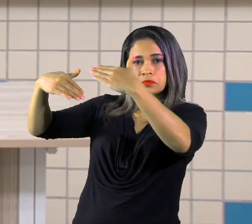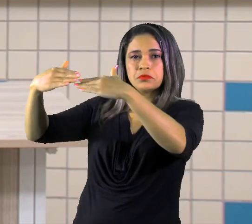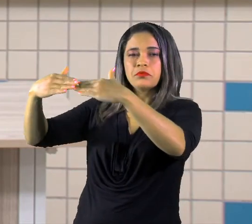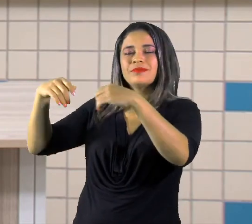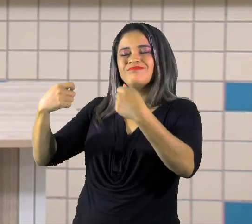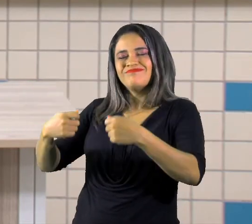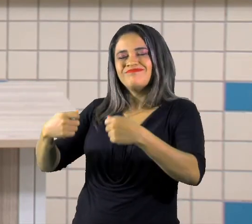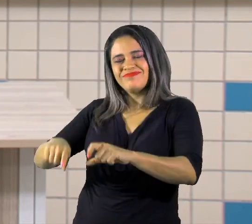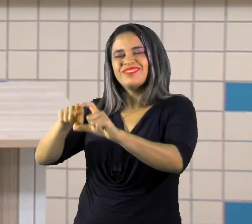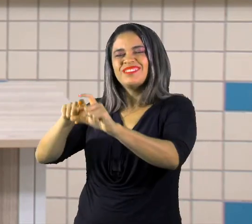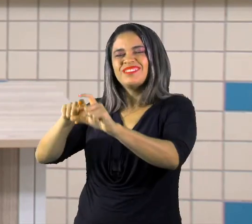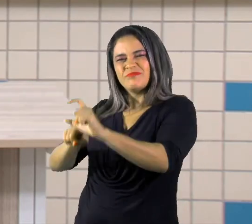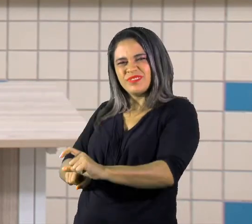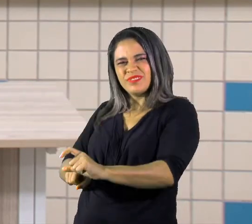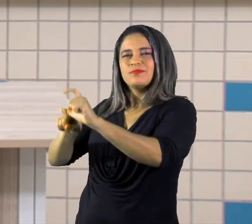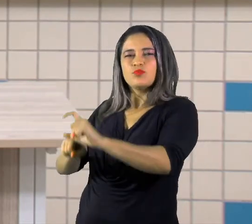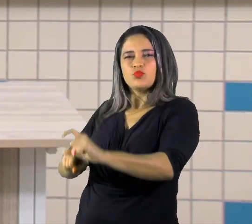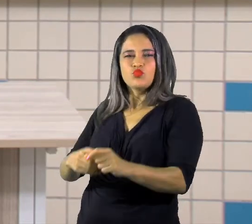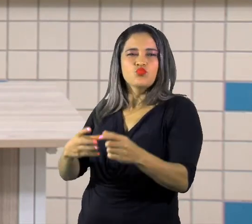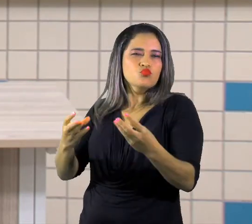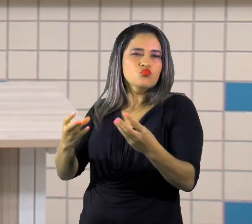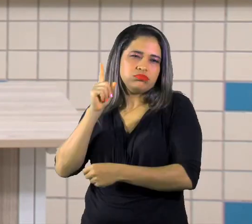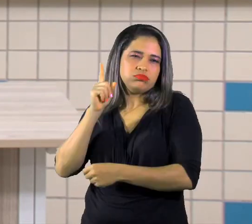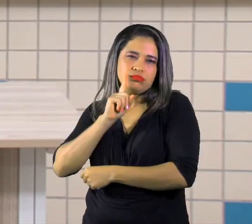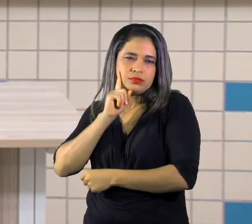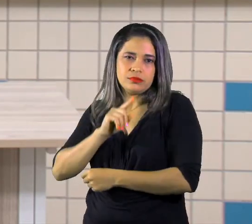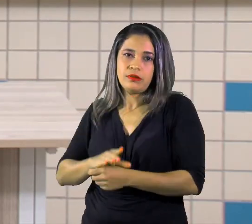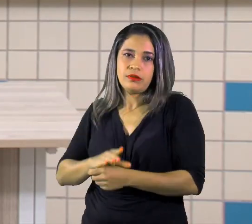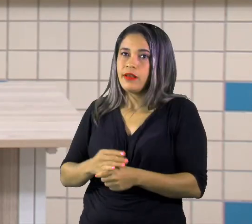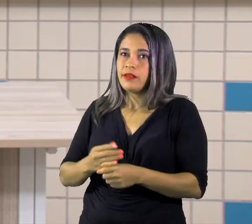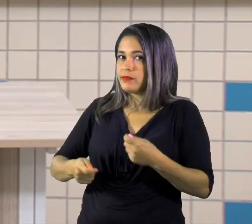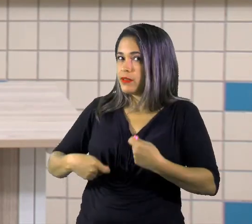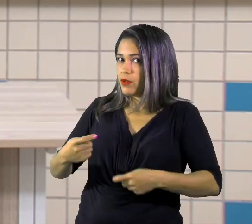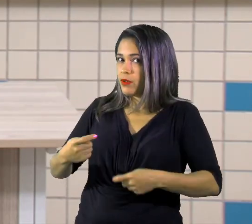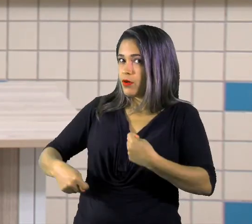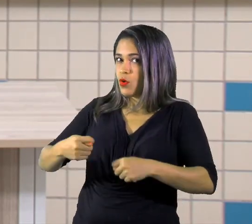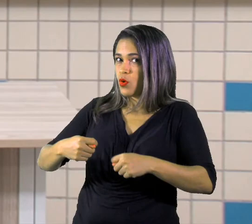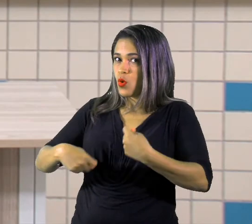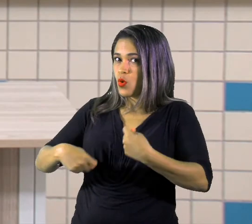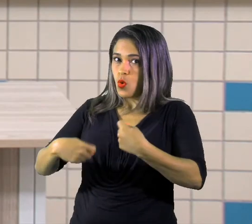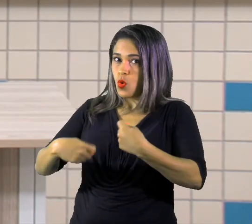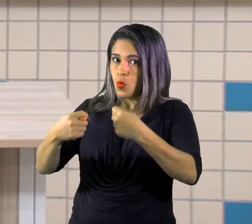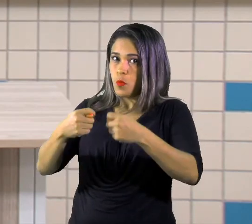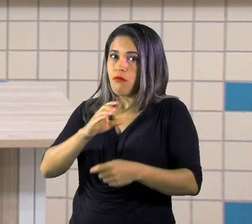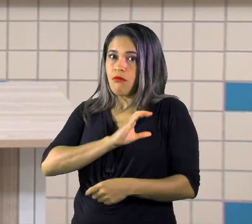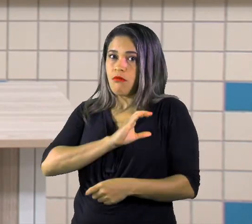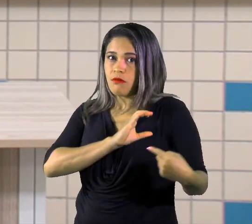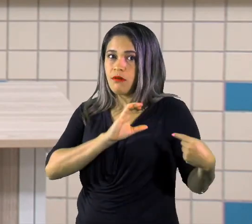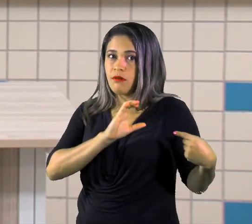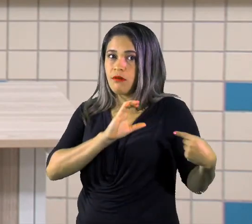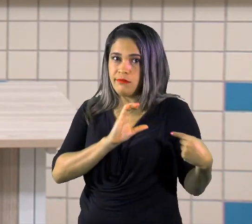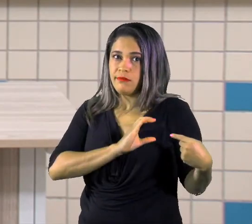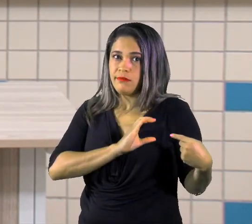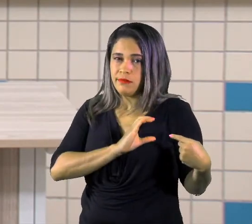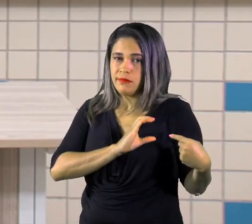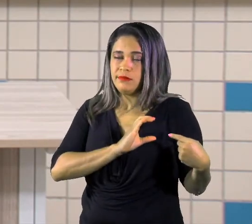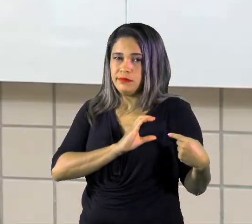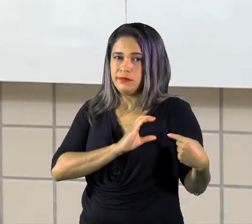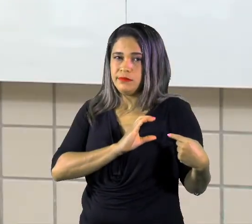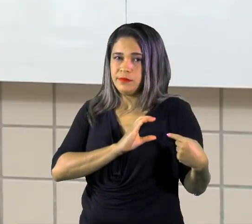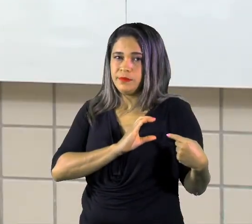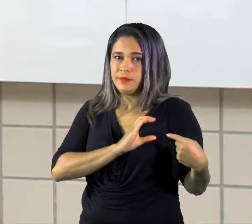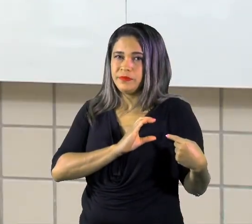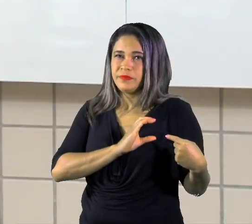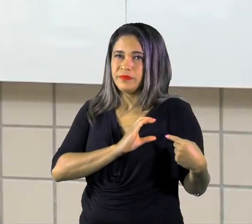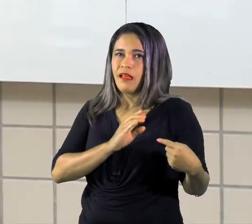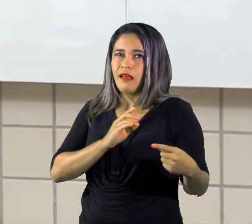da economia dos Estados Unidos. A economia canadense ela é muito baseada principalmente em